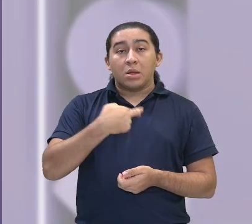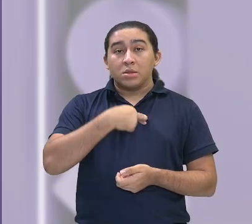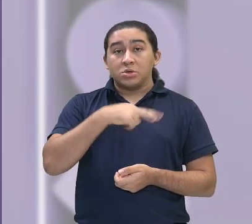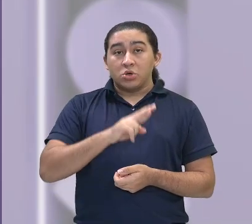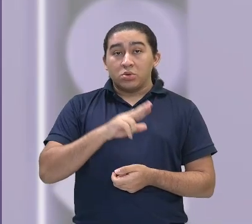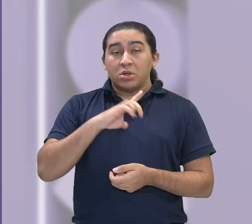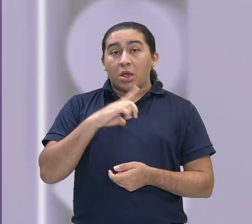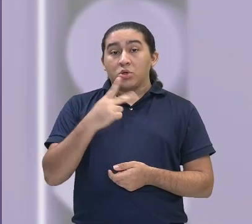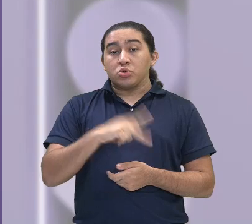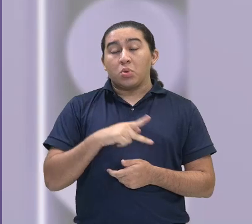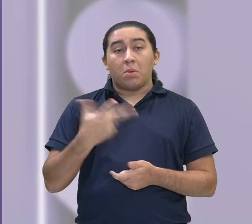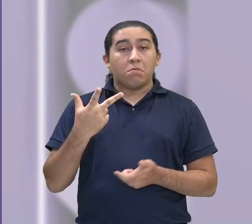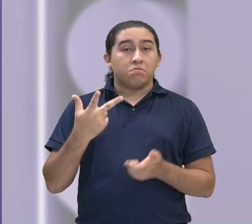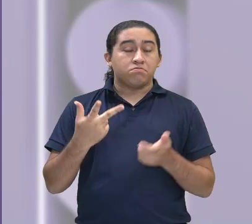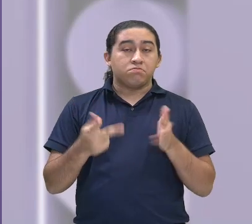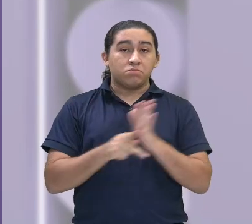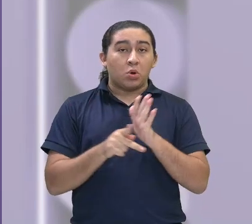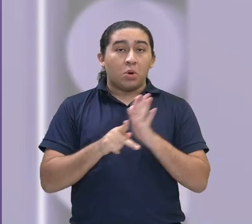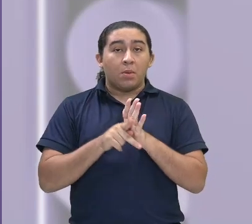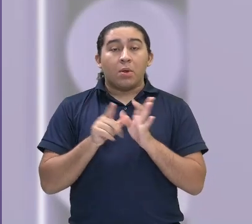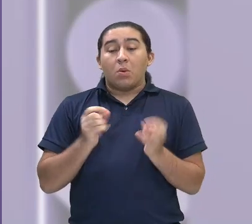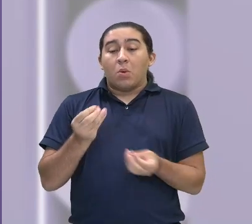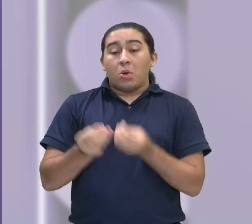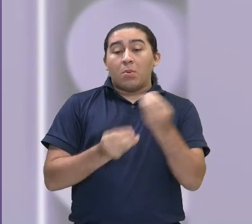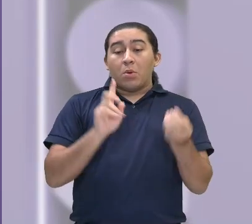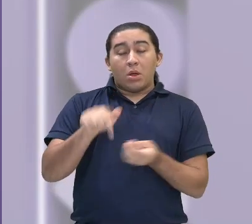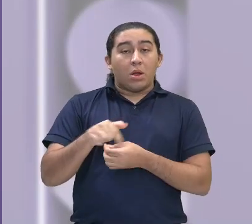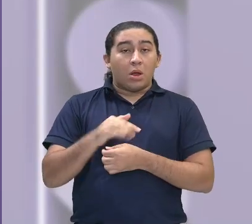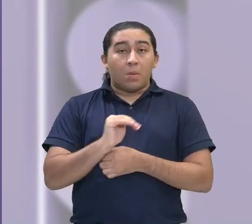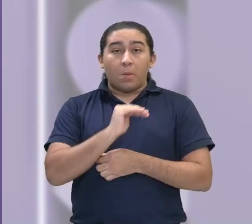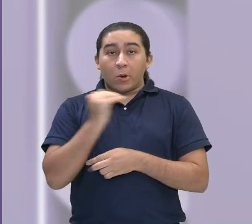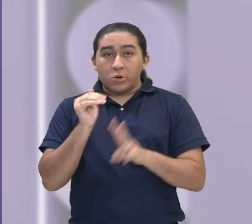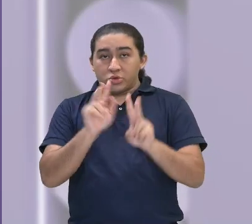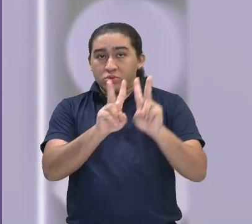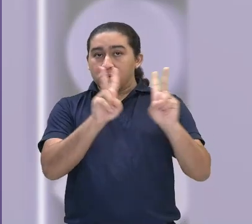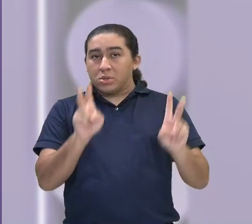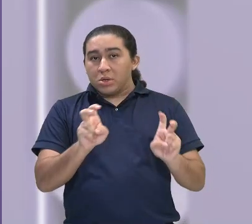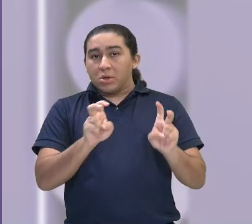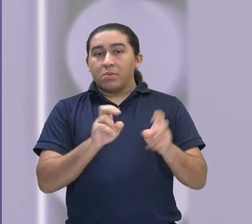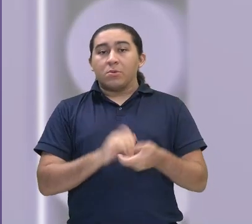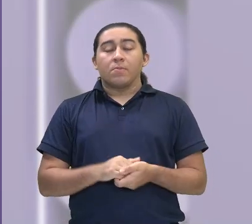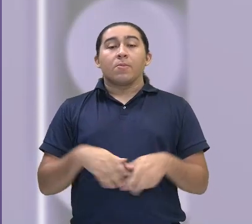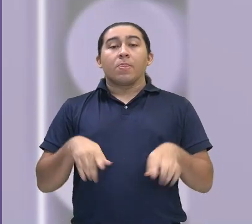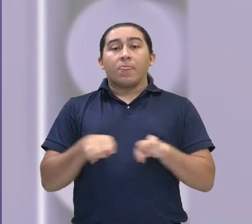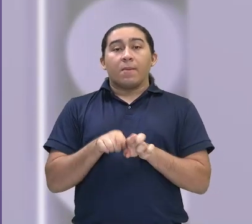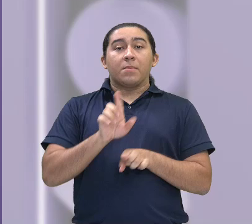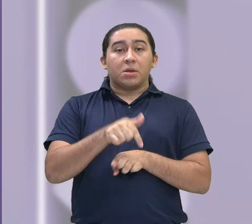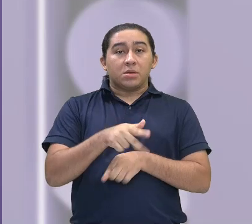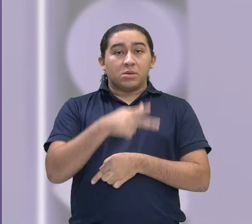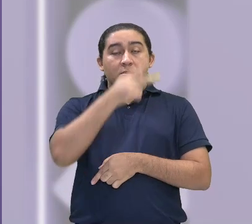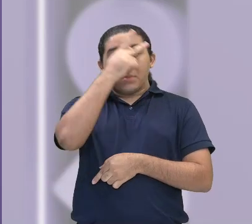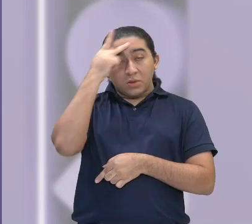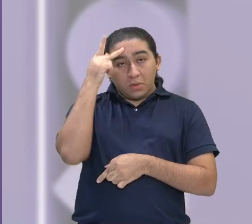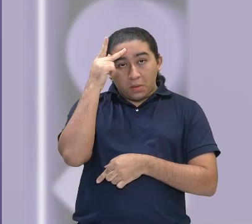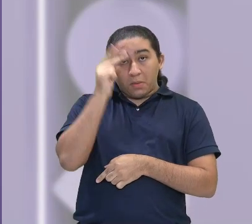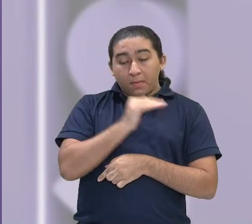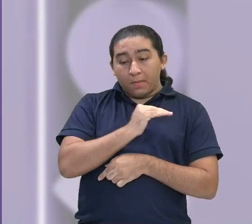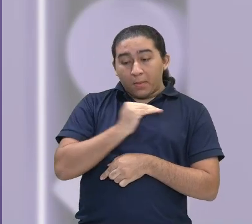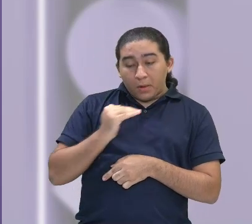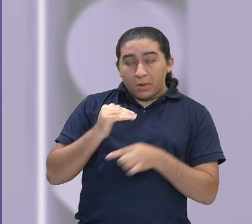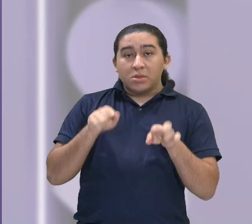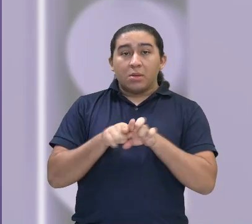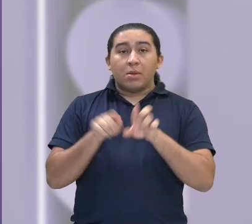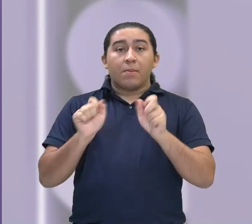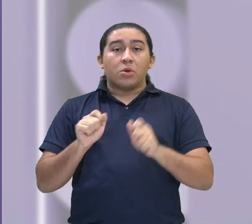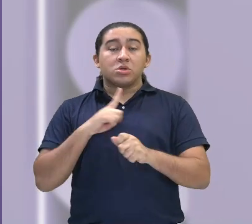própria forma de lidar com a morte, né? E aqueles irmãos que ficam ainda nesta vida, como eles também podem lidar